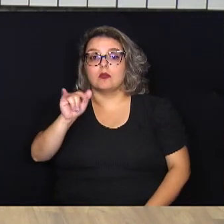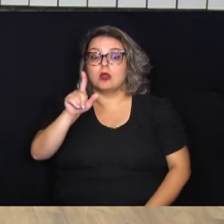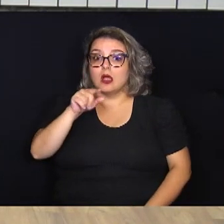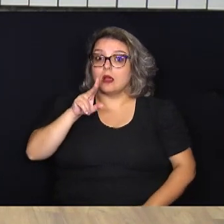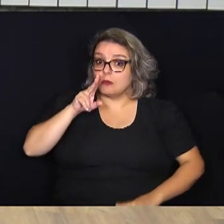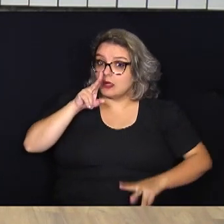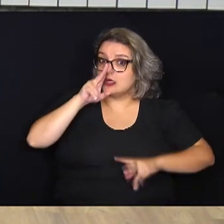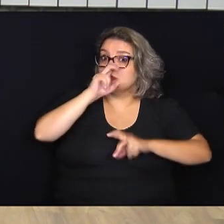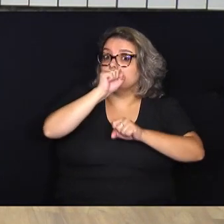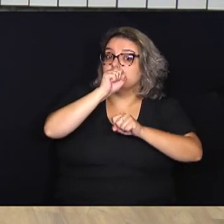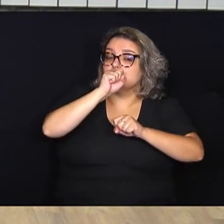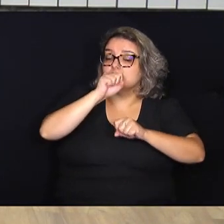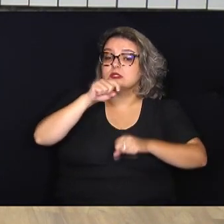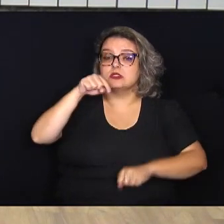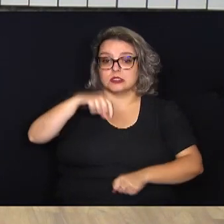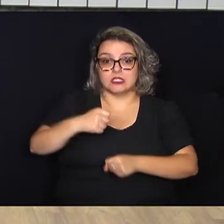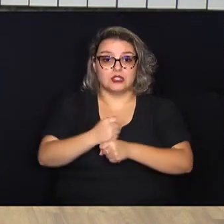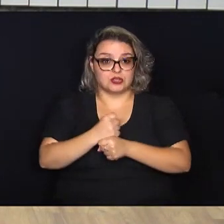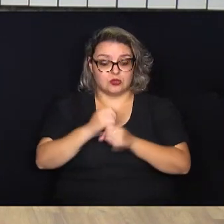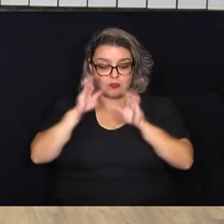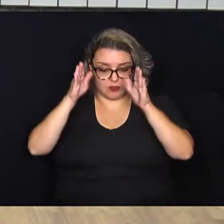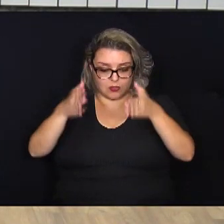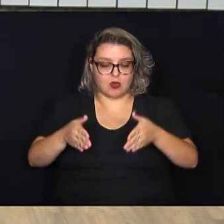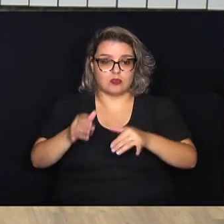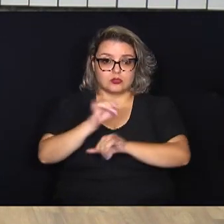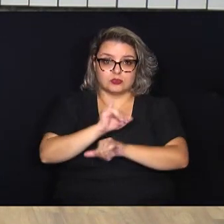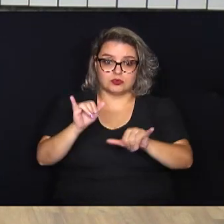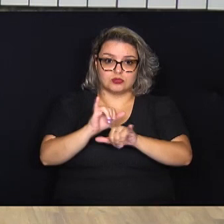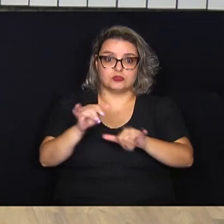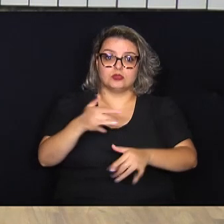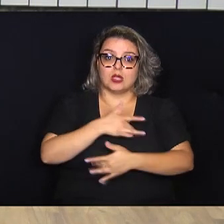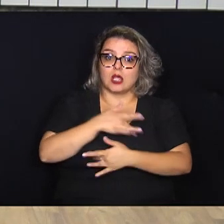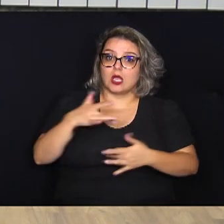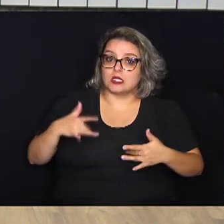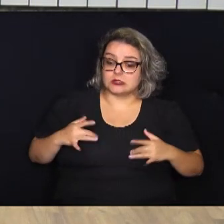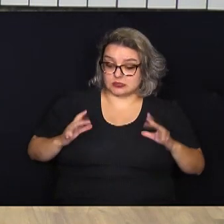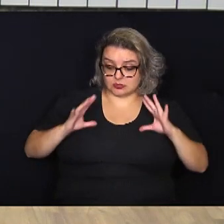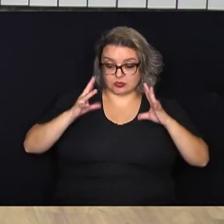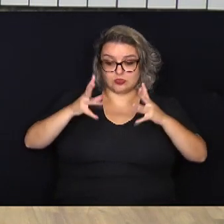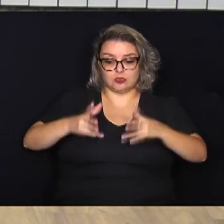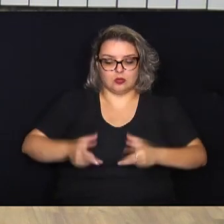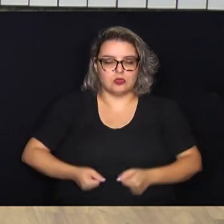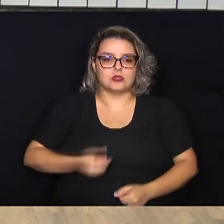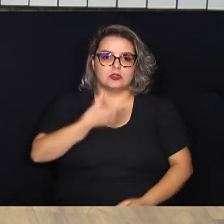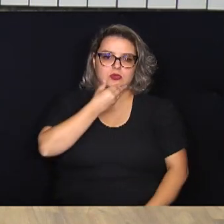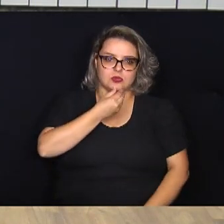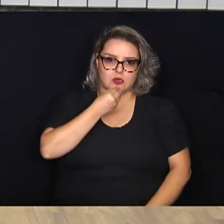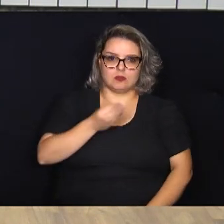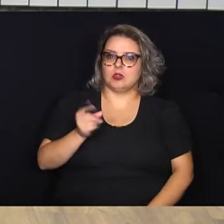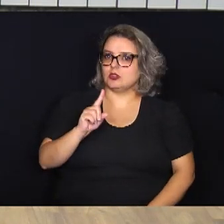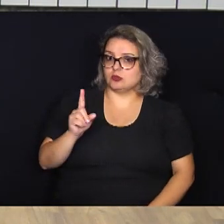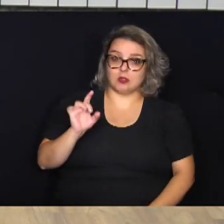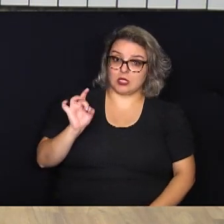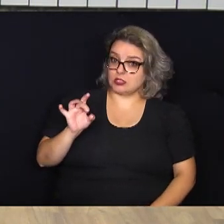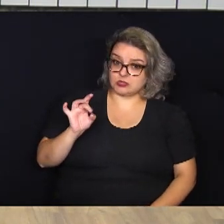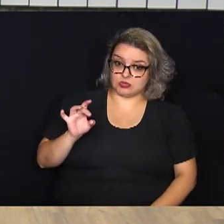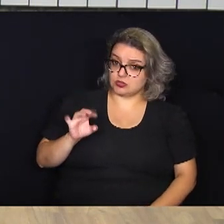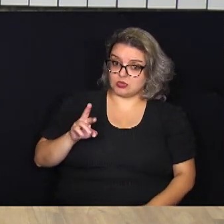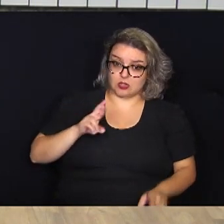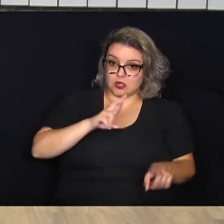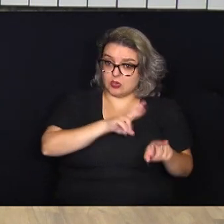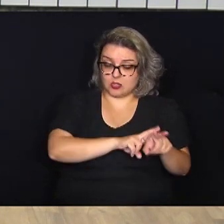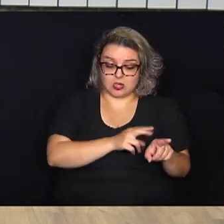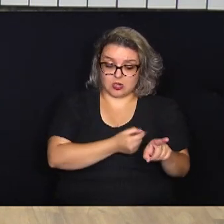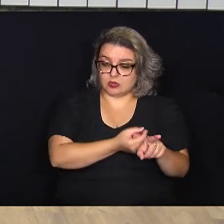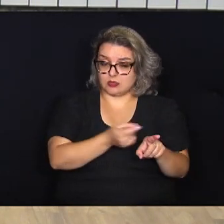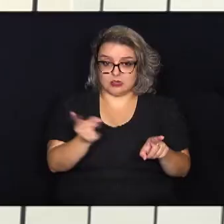fortes. E neste ano o foco da campanha é a saúde integral do homem. Então, olha, não é só a respeito do câncer de